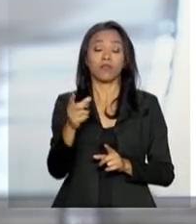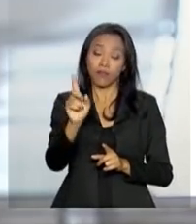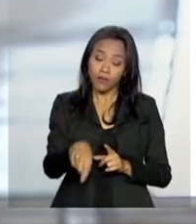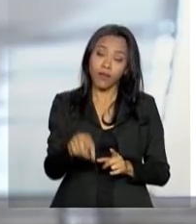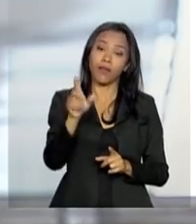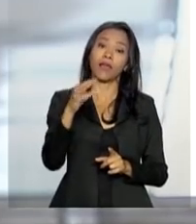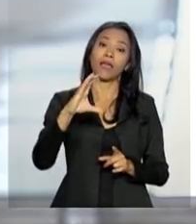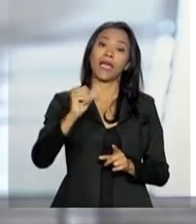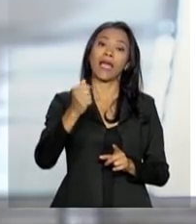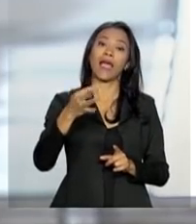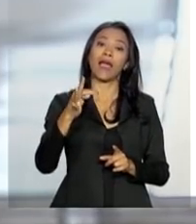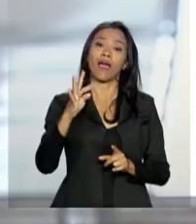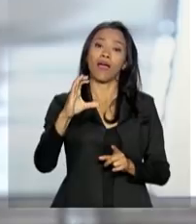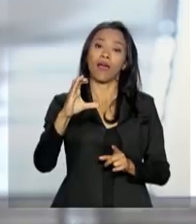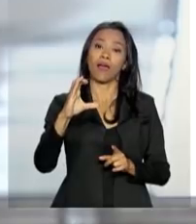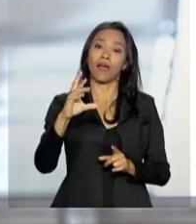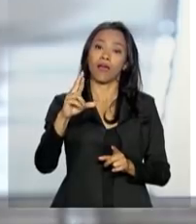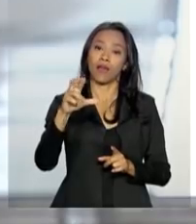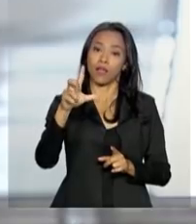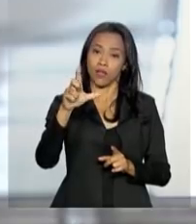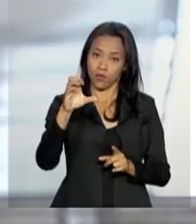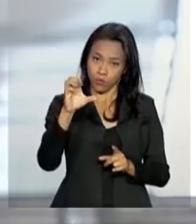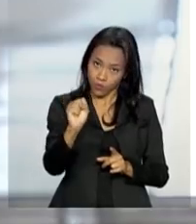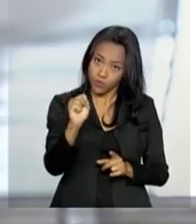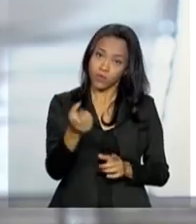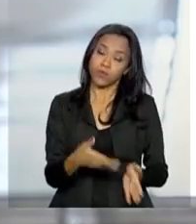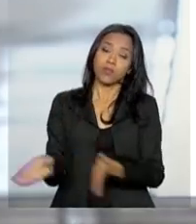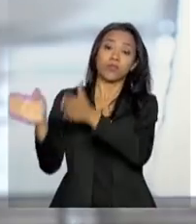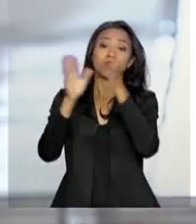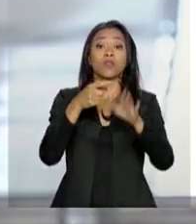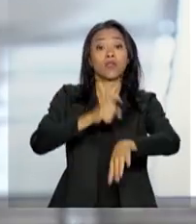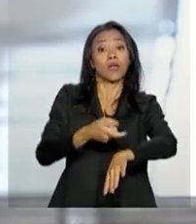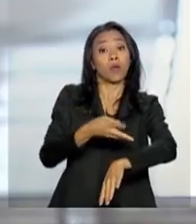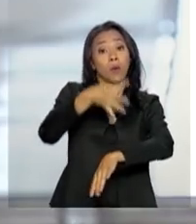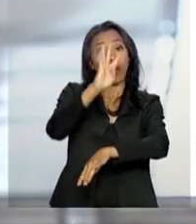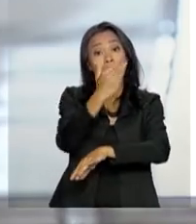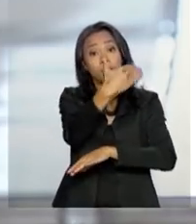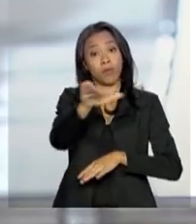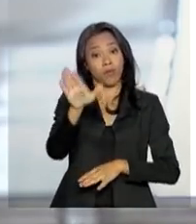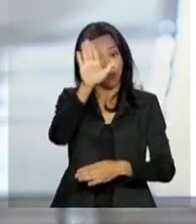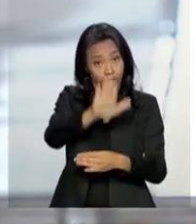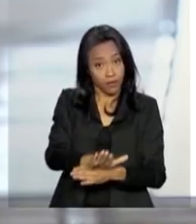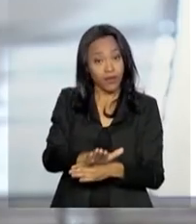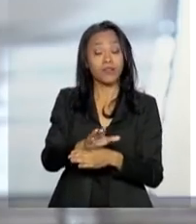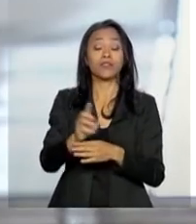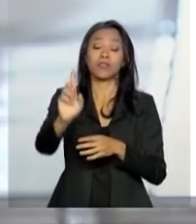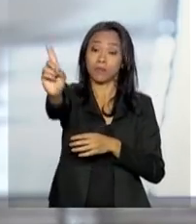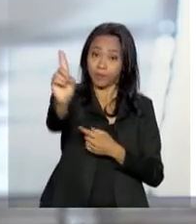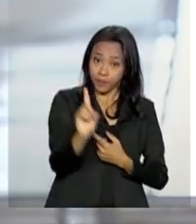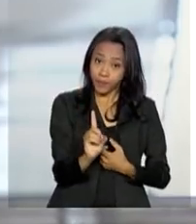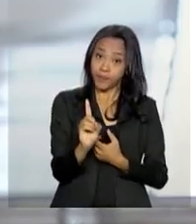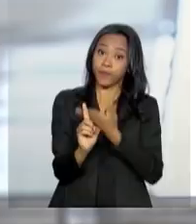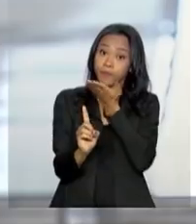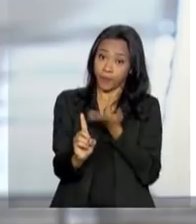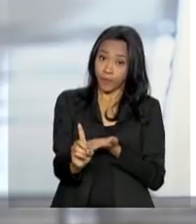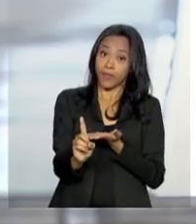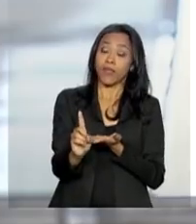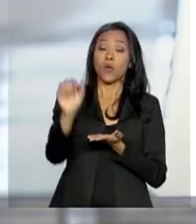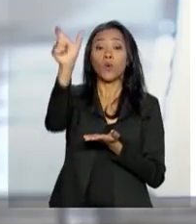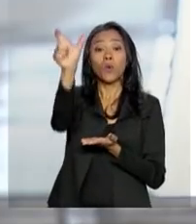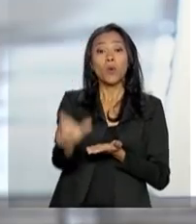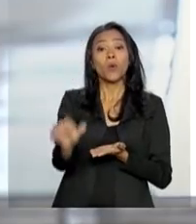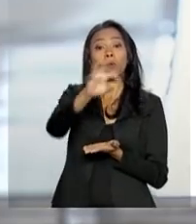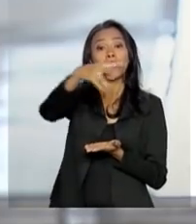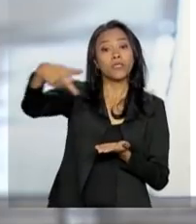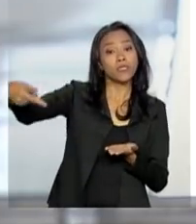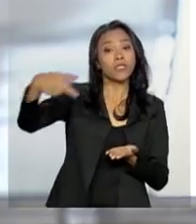pedrosa auricchio em seguida às quatro e meia da tarde o presidente michel temer recebe o presidente da confederação